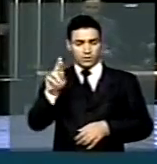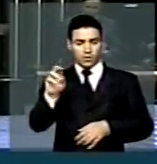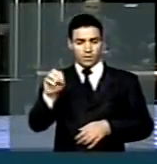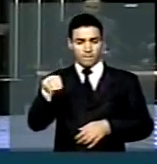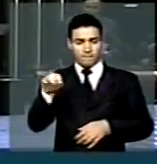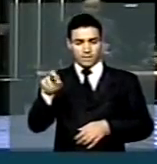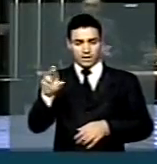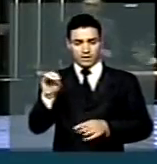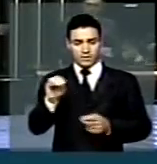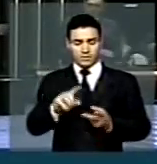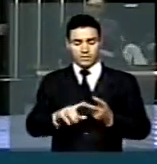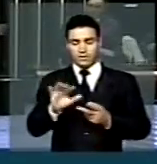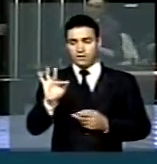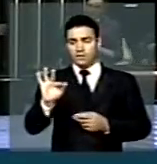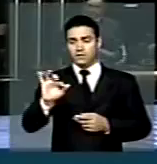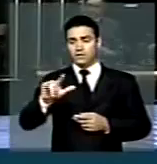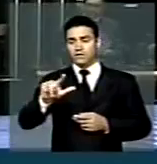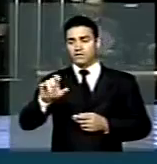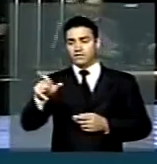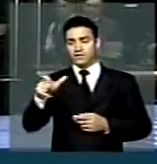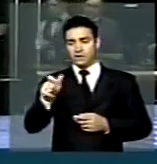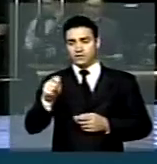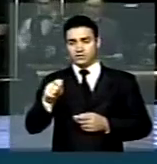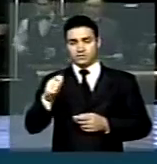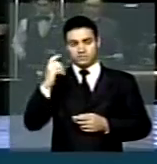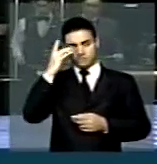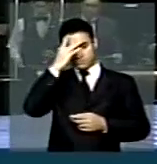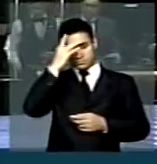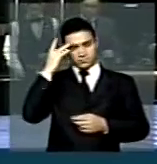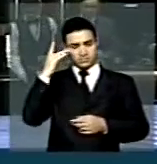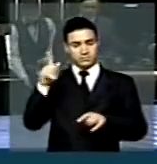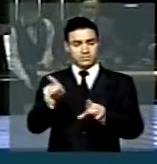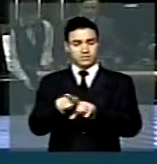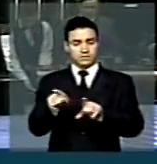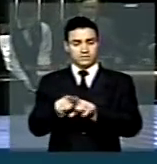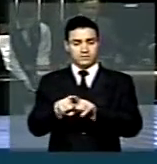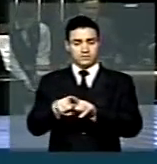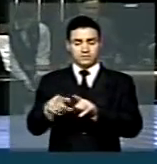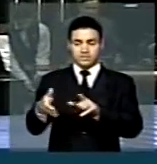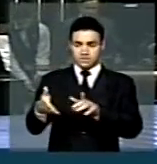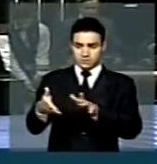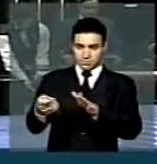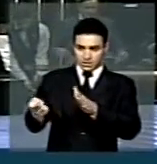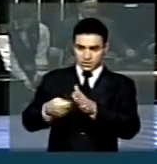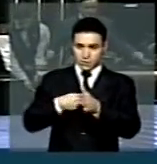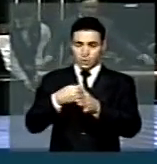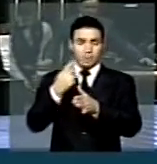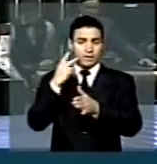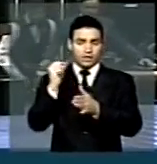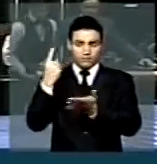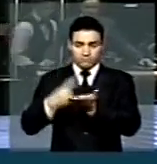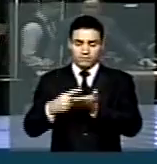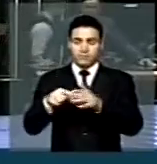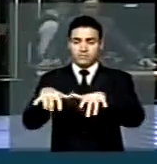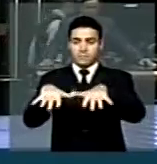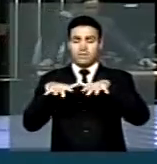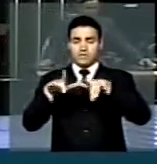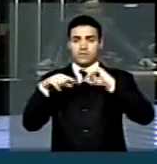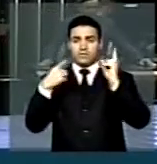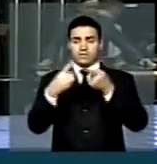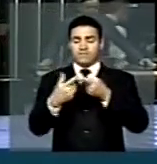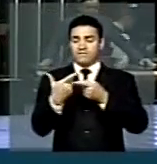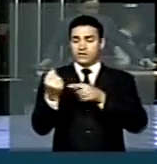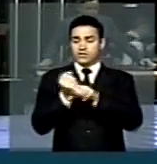senador Flecha Ribeiro, senhores coautores desta convocação à celebração dos